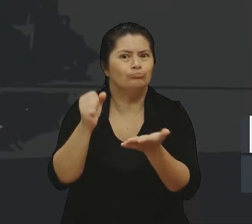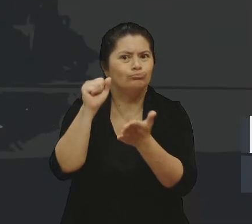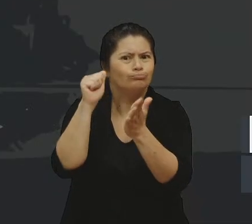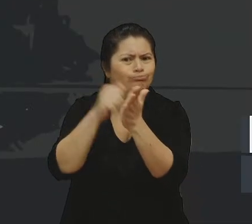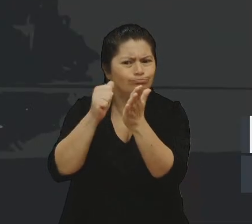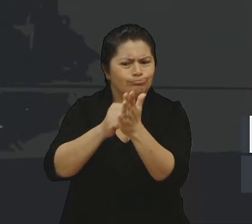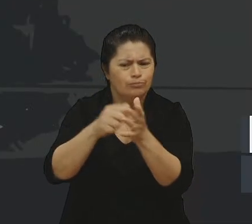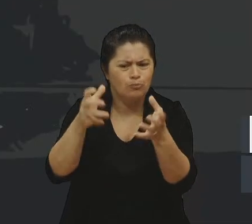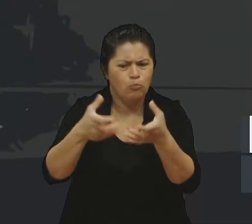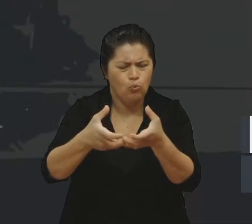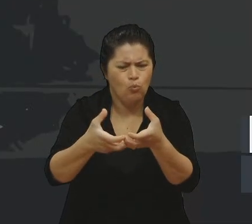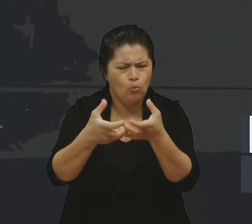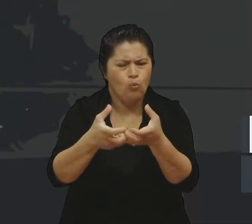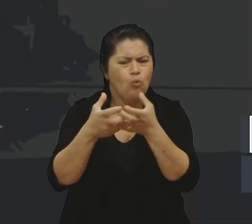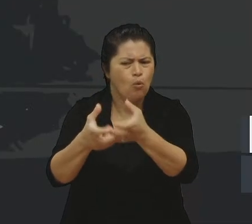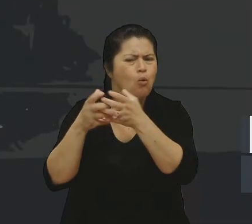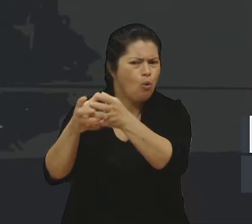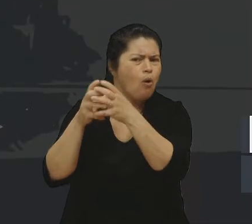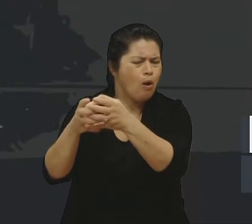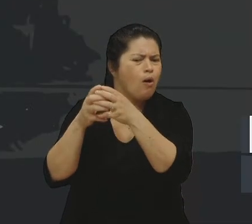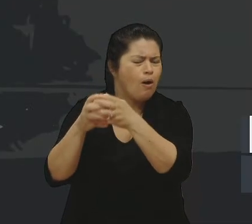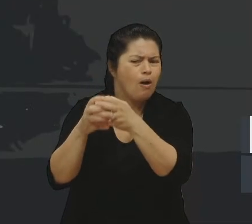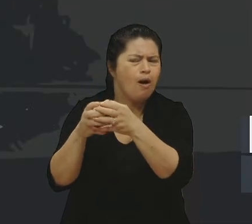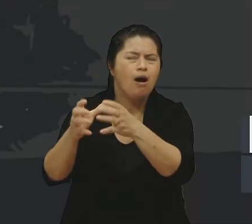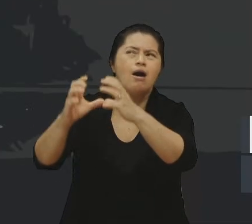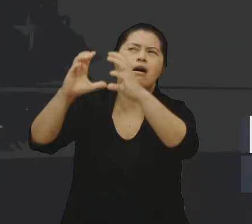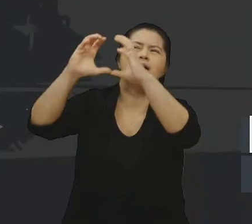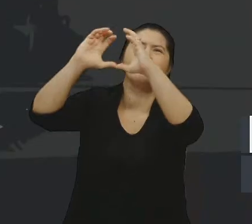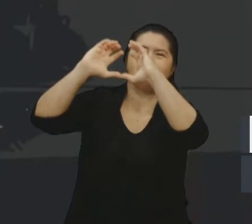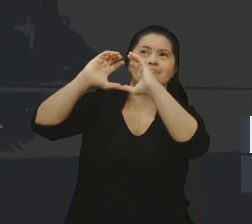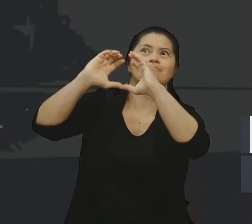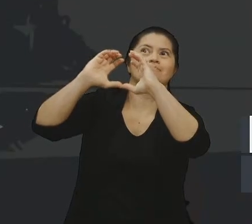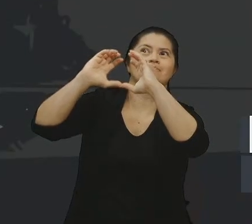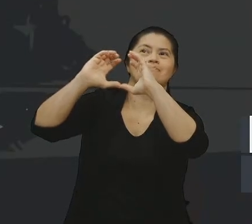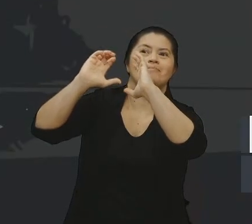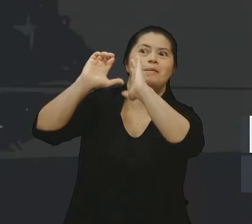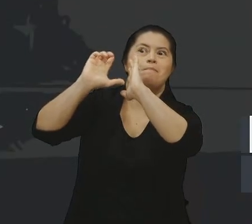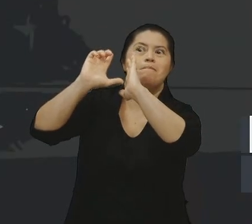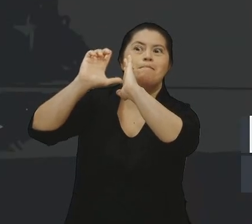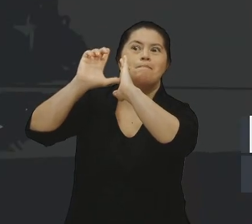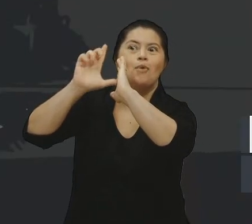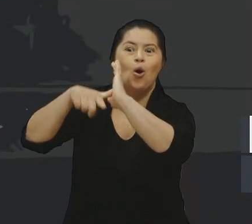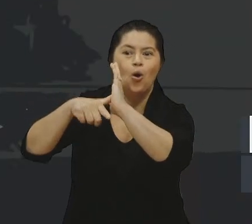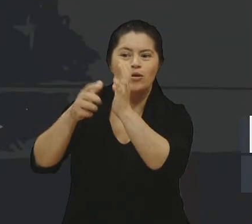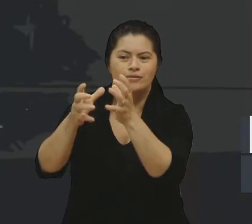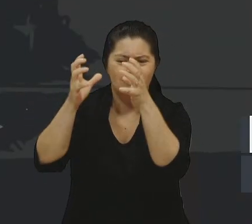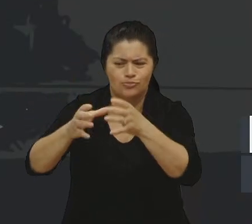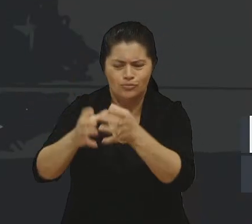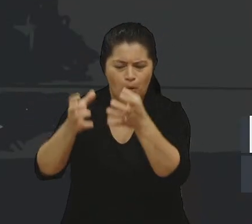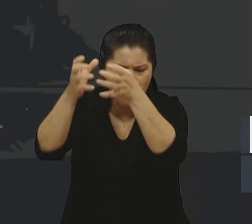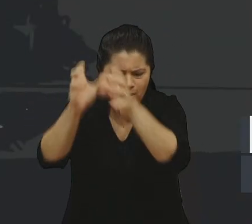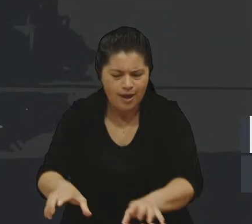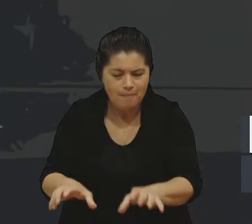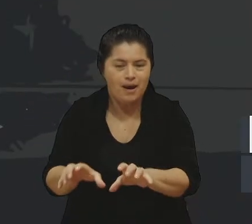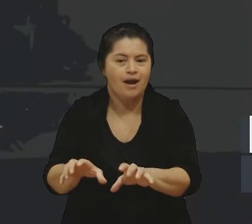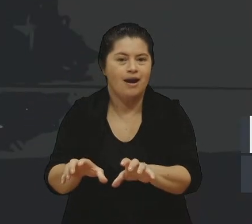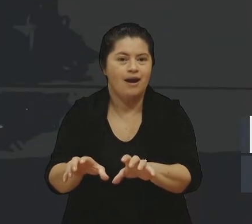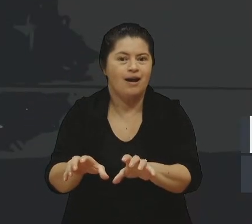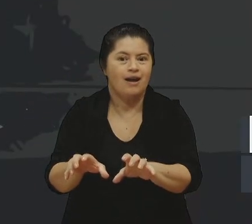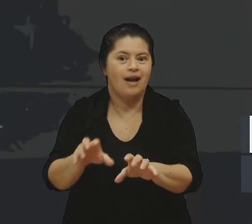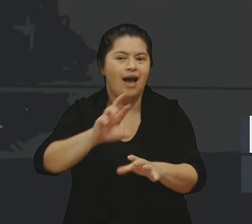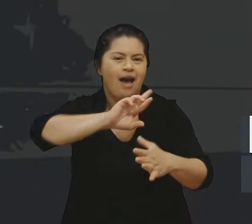bater, você tem que partir, você tem que tomar o líquido para depois... Ou seja, tem diferentes tipos de fruto que a gente pode